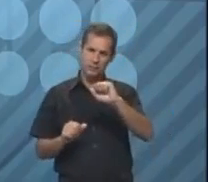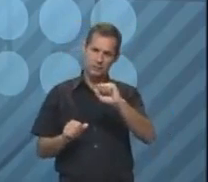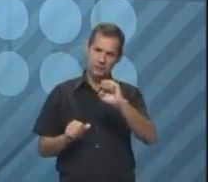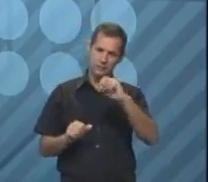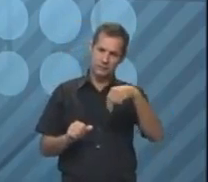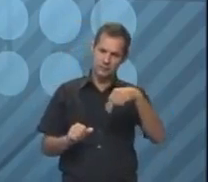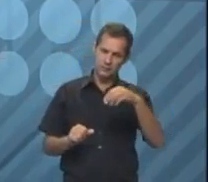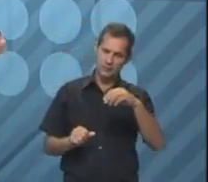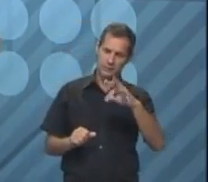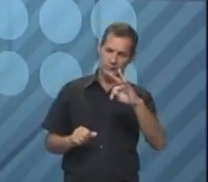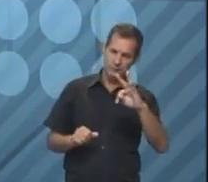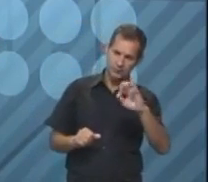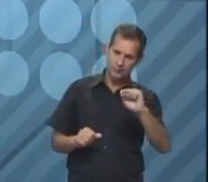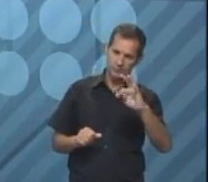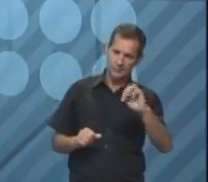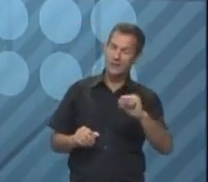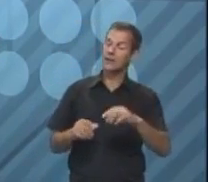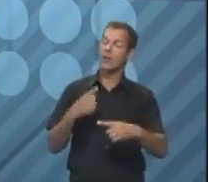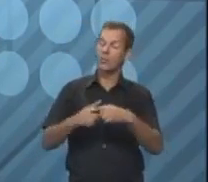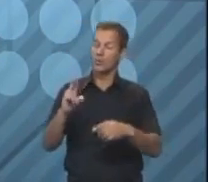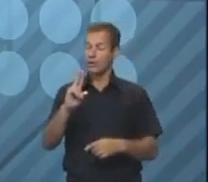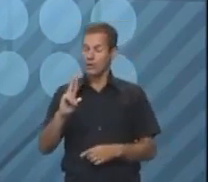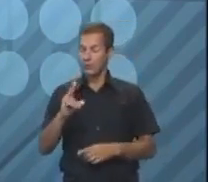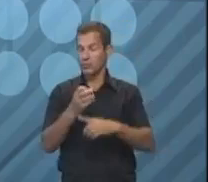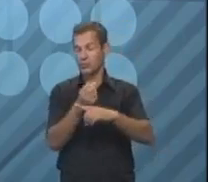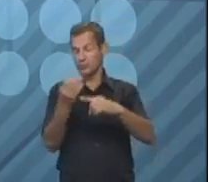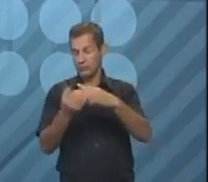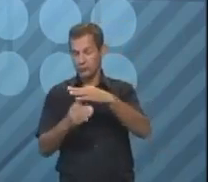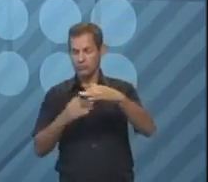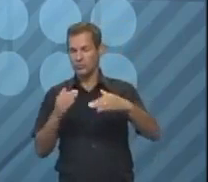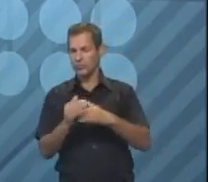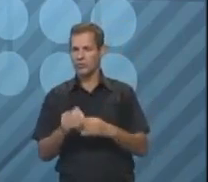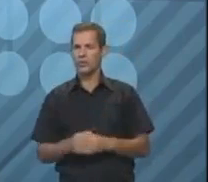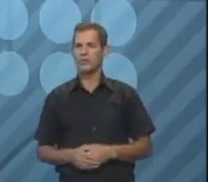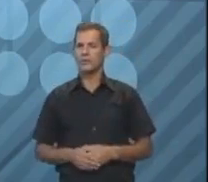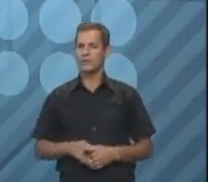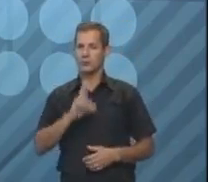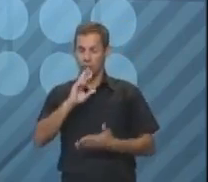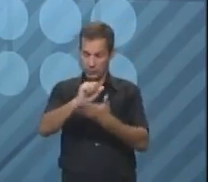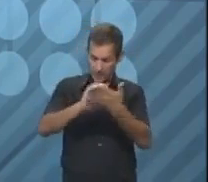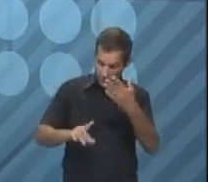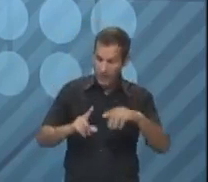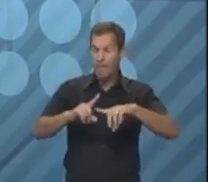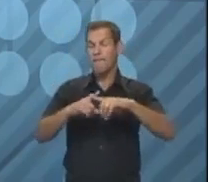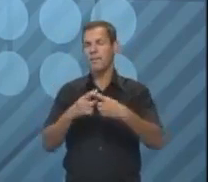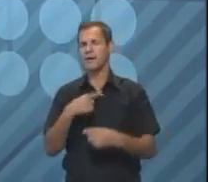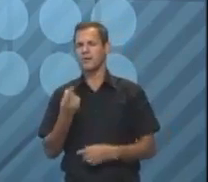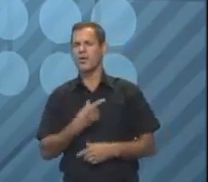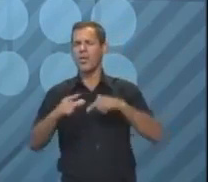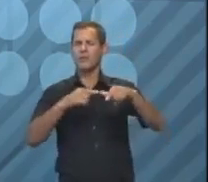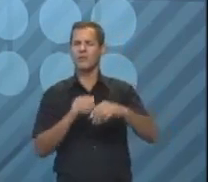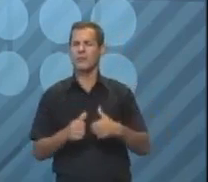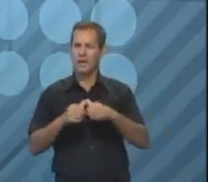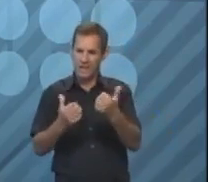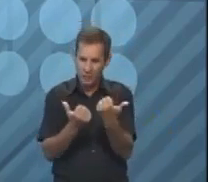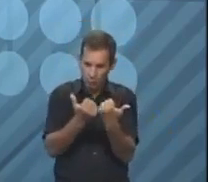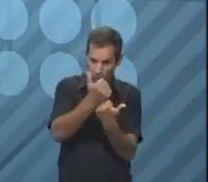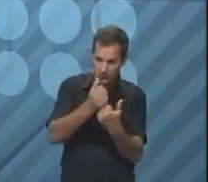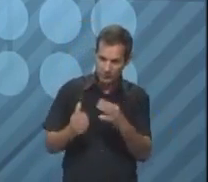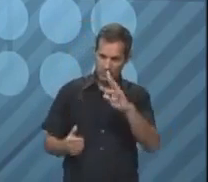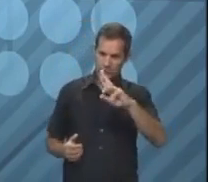porque essa vale para todos os casos e você vai conseguir resolver os exercícios. Quando a gente está trabalhando com essa